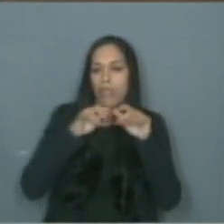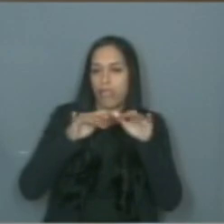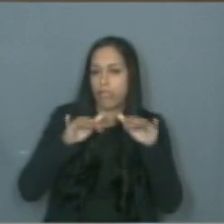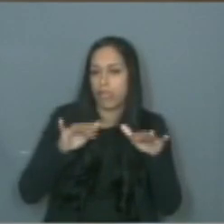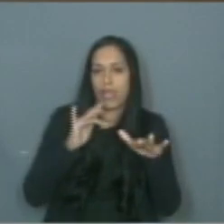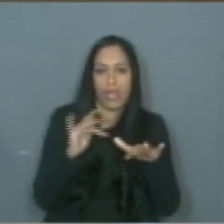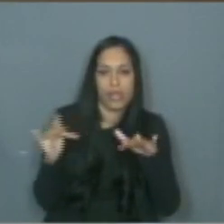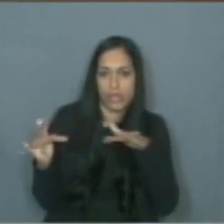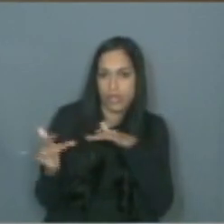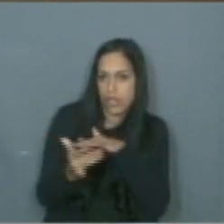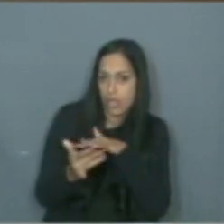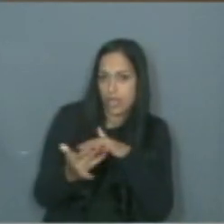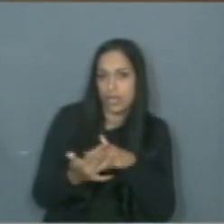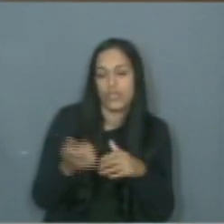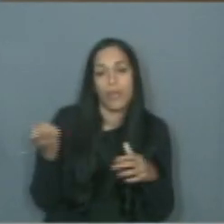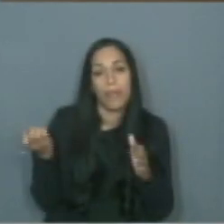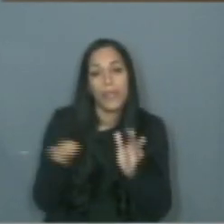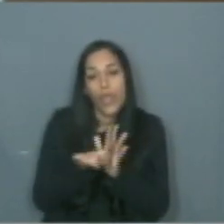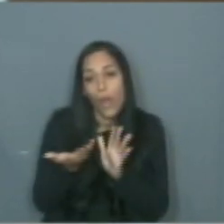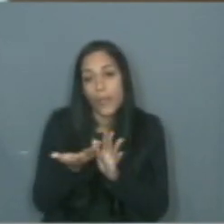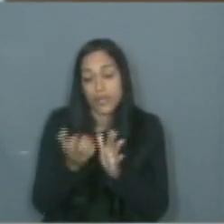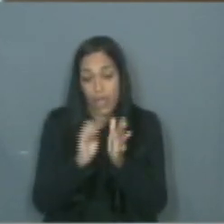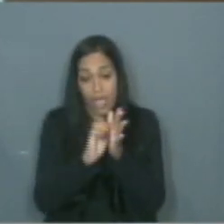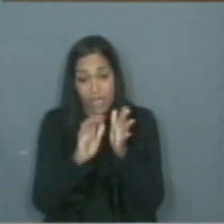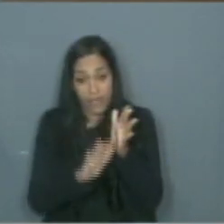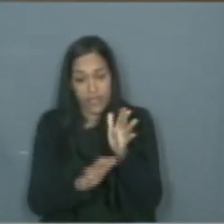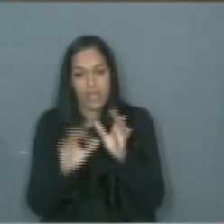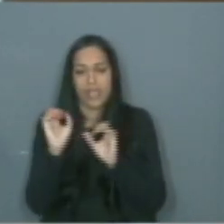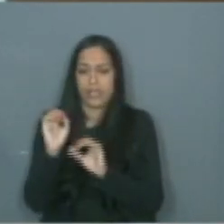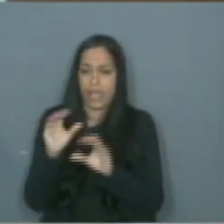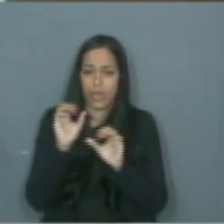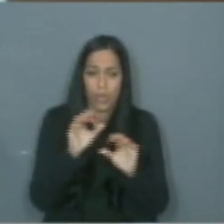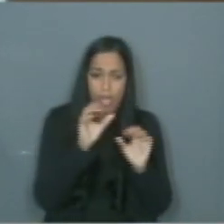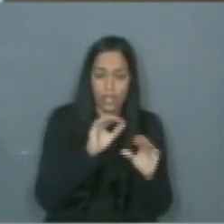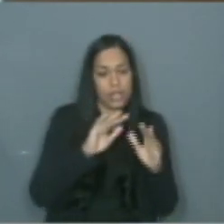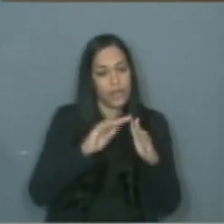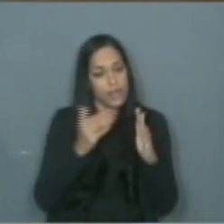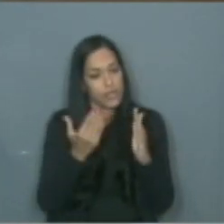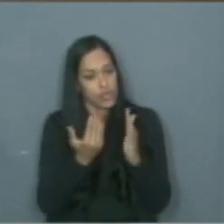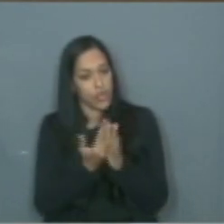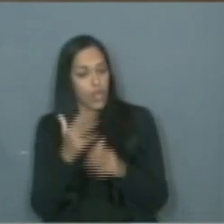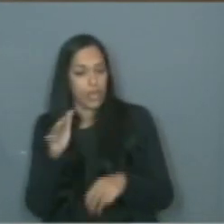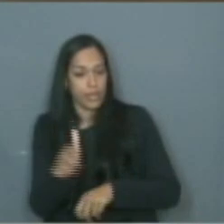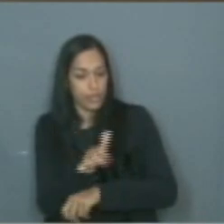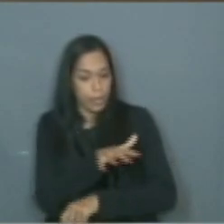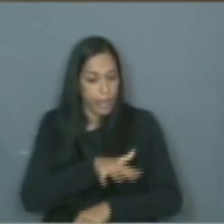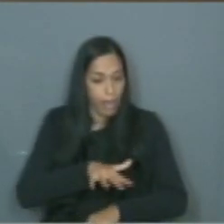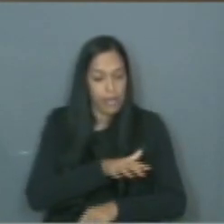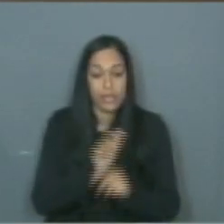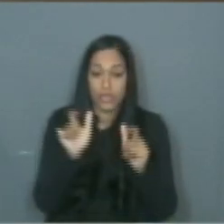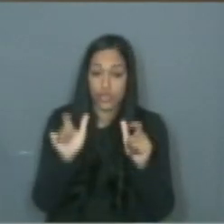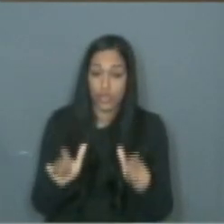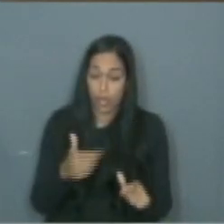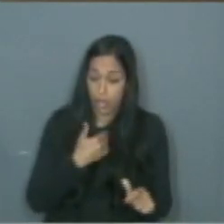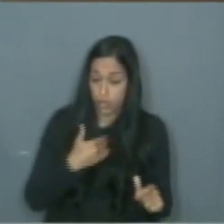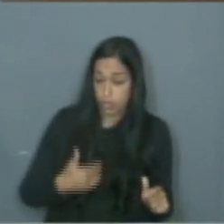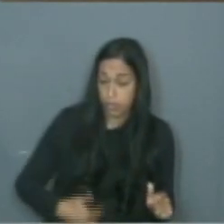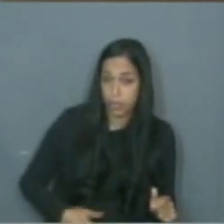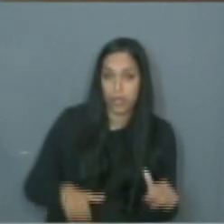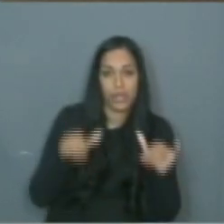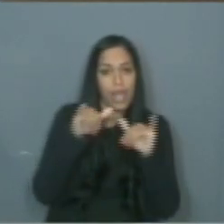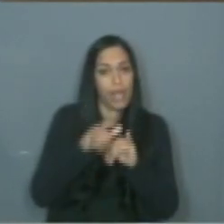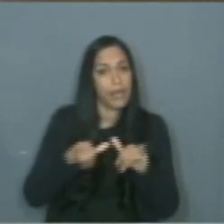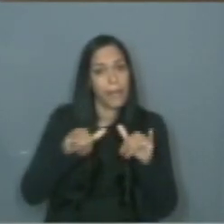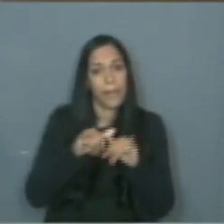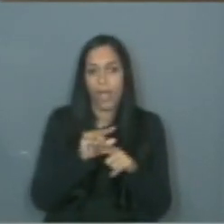e redes sociais, promoção de atividades educativas nas escolas, praças, espaços públicos. A campanha, não